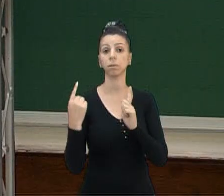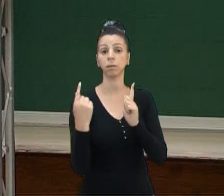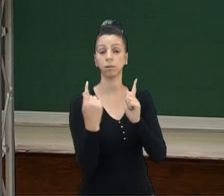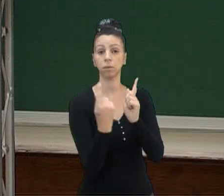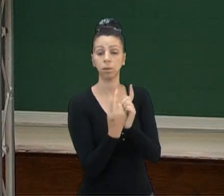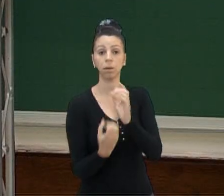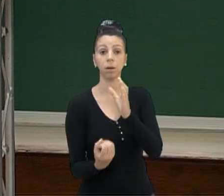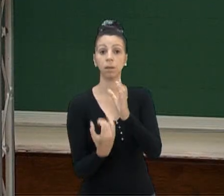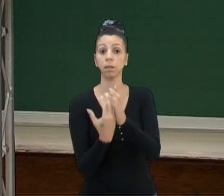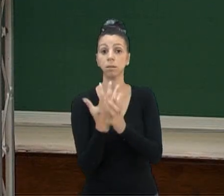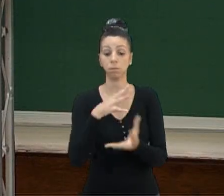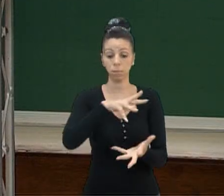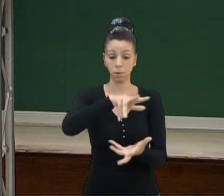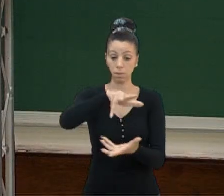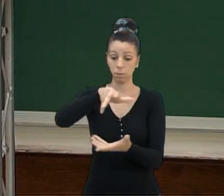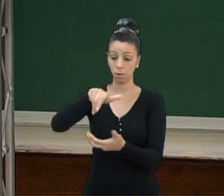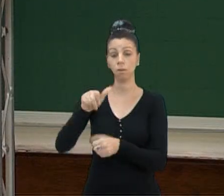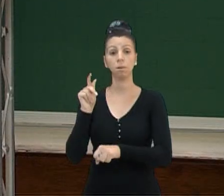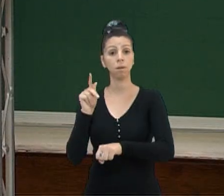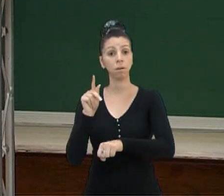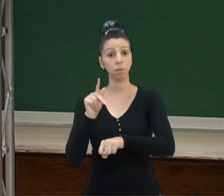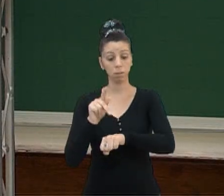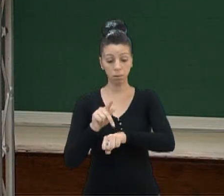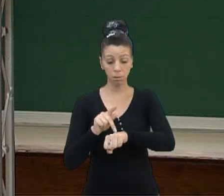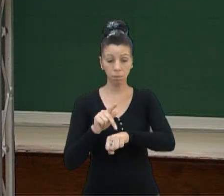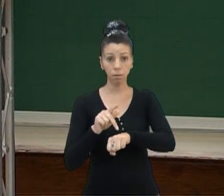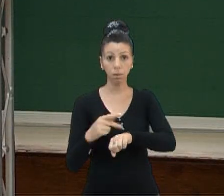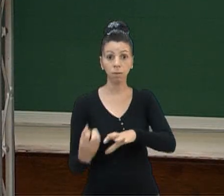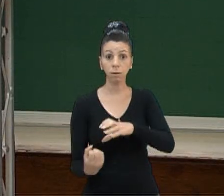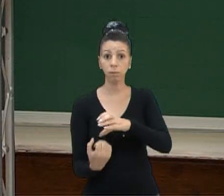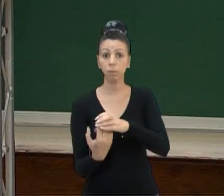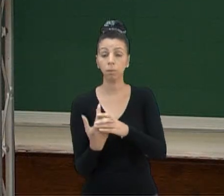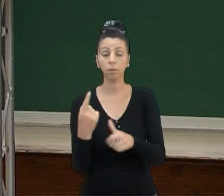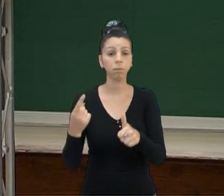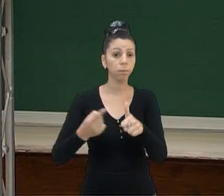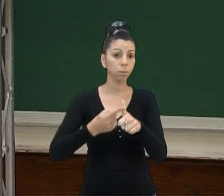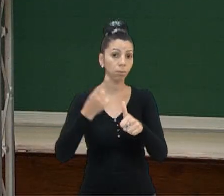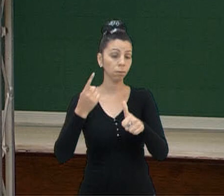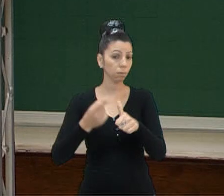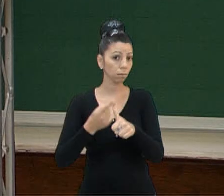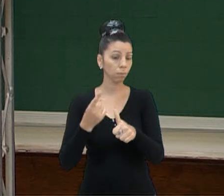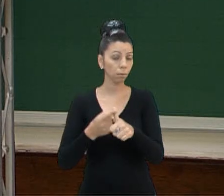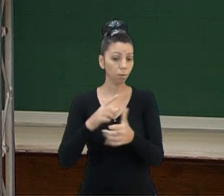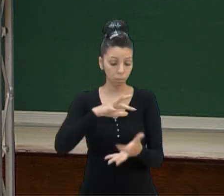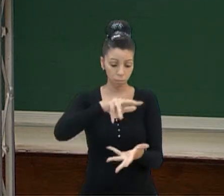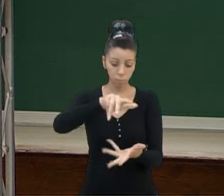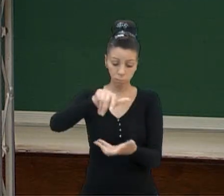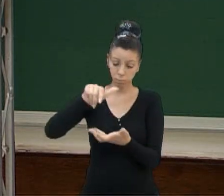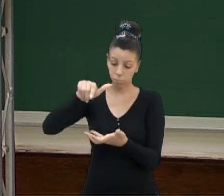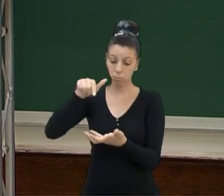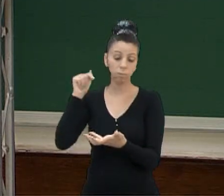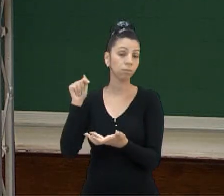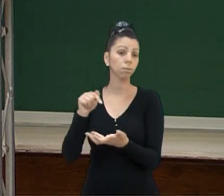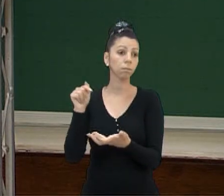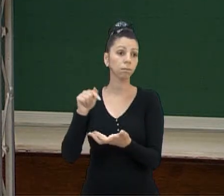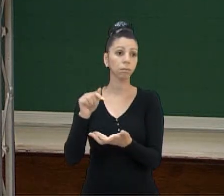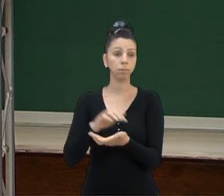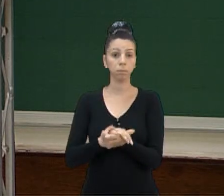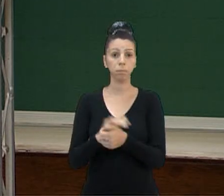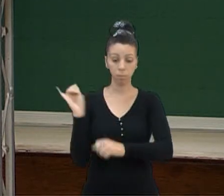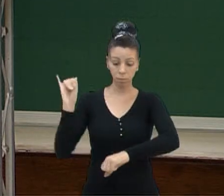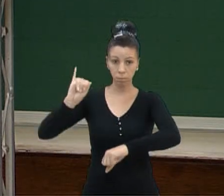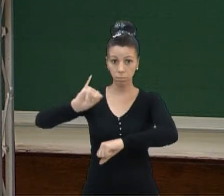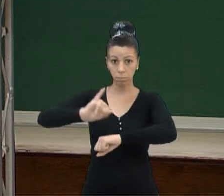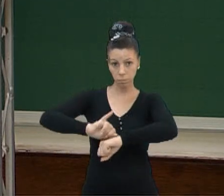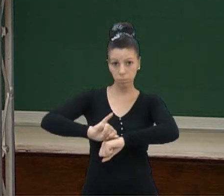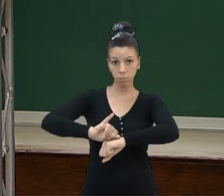aquelas rochas que se consolidaram primeiro, aquelas formações que se consolidaram primeiro no planeta. Planícies centrais,